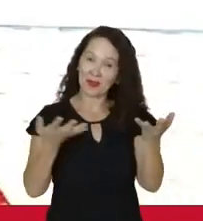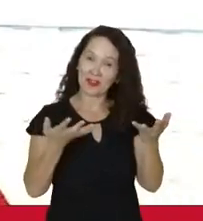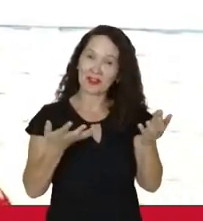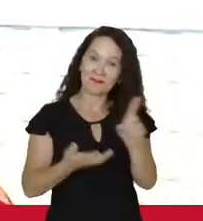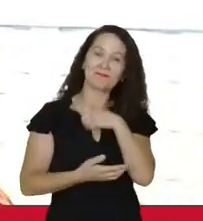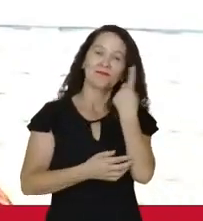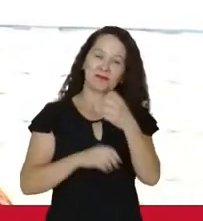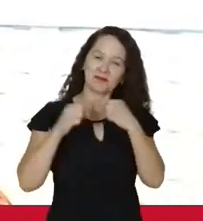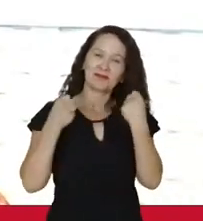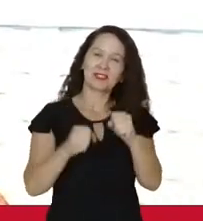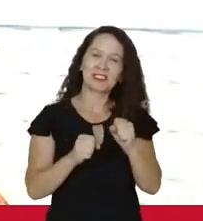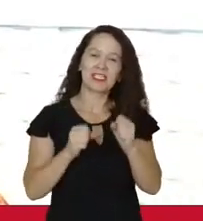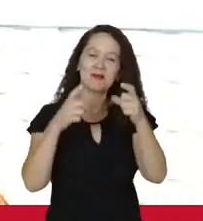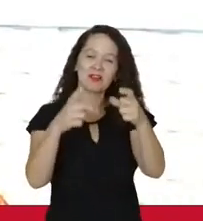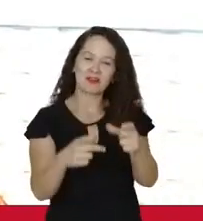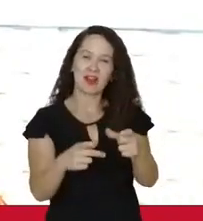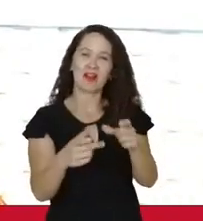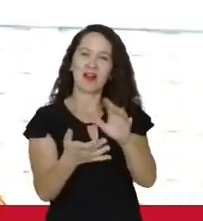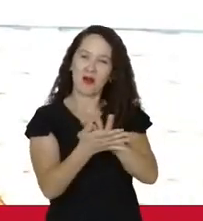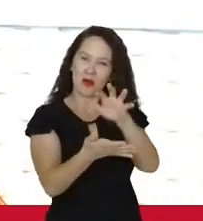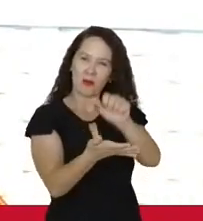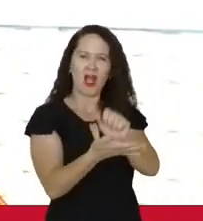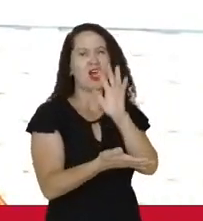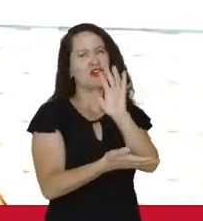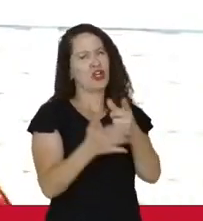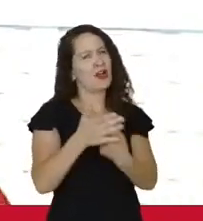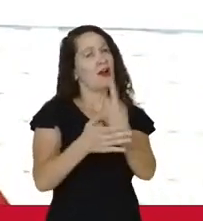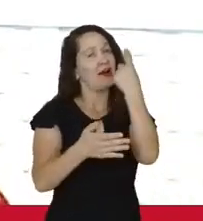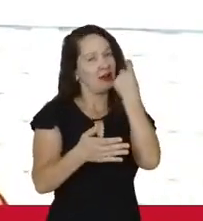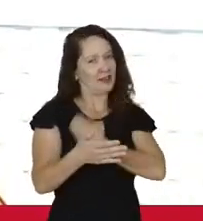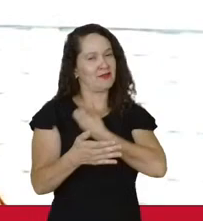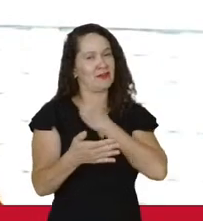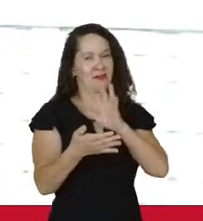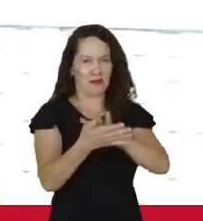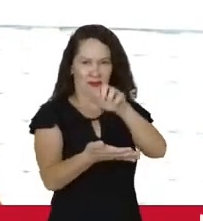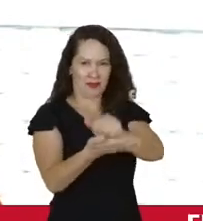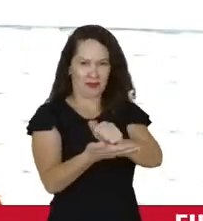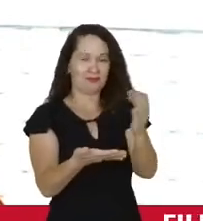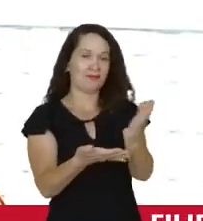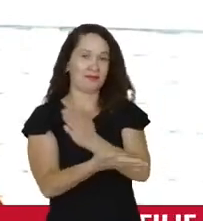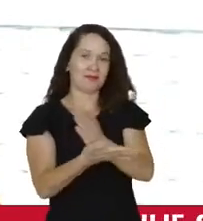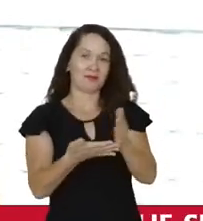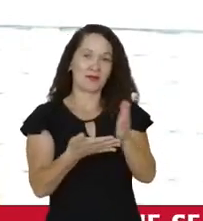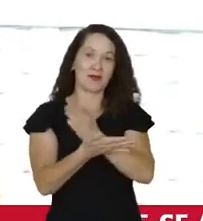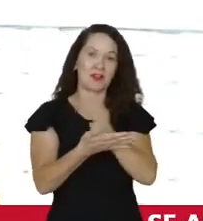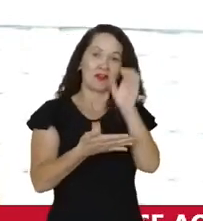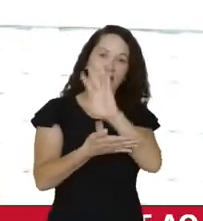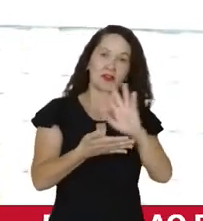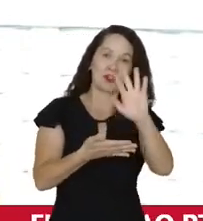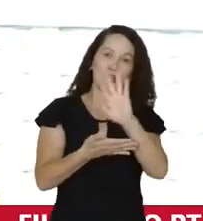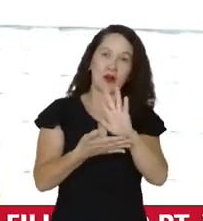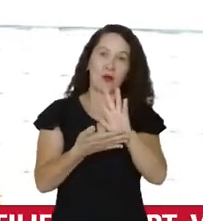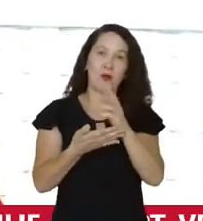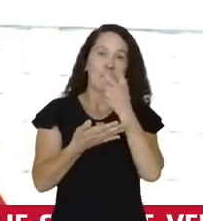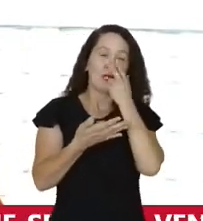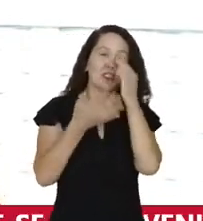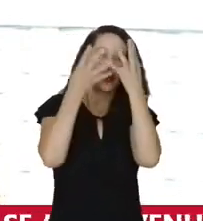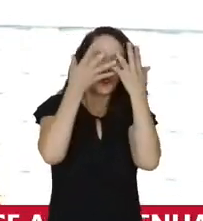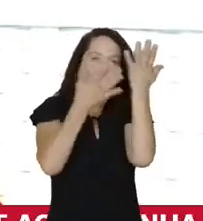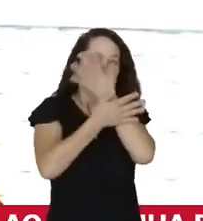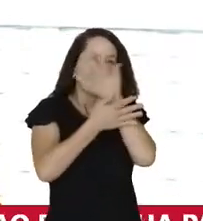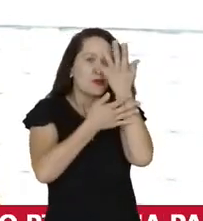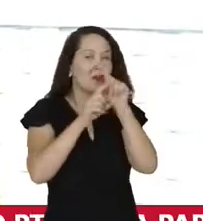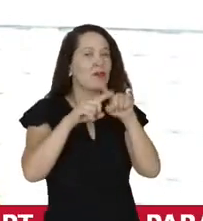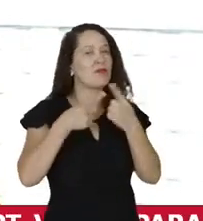Nós precisamos estar nesses lugares, na verdade já estávamos, muitas vezes, em geral, de forma subalterna ou apagada,